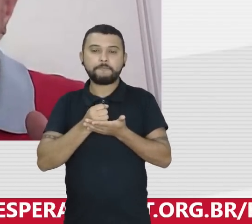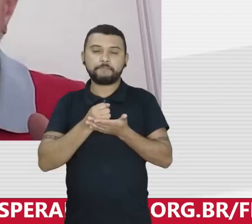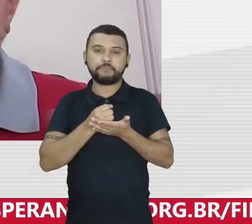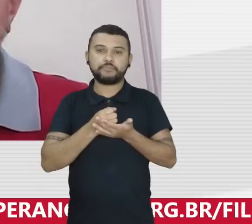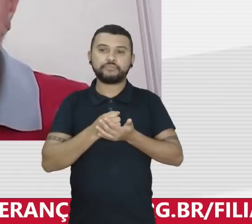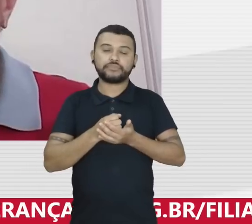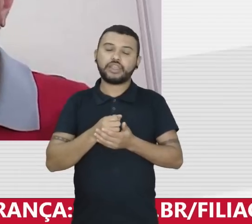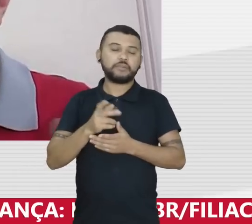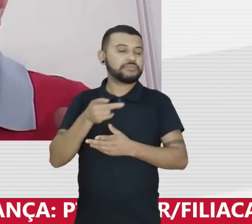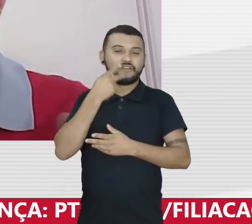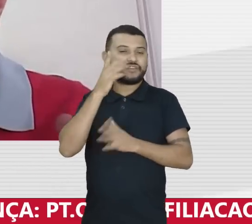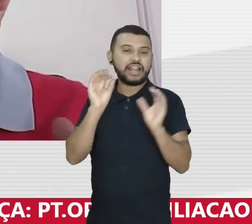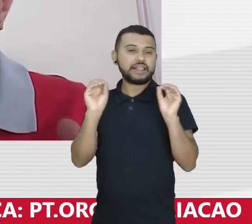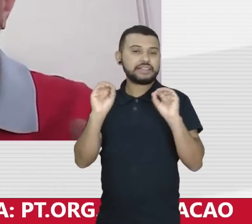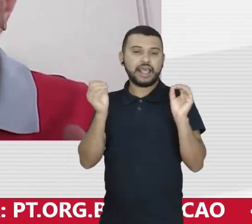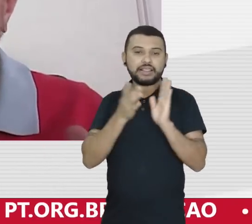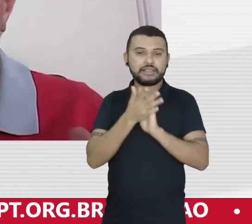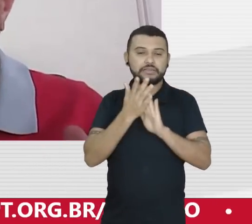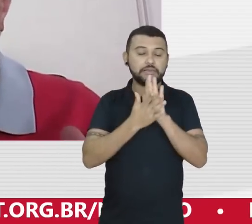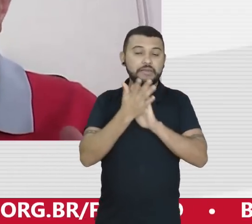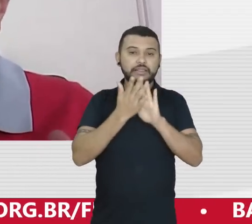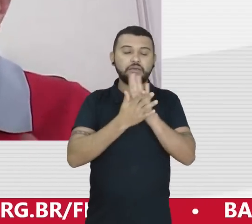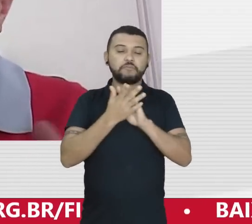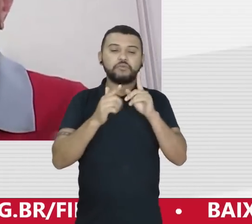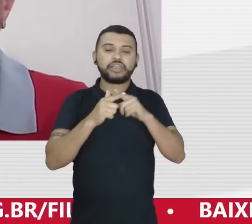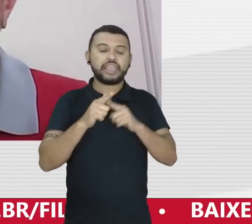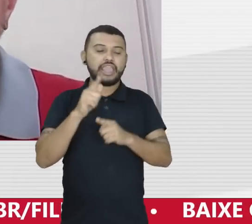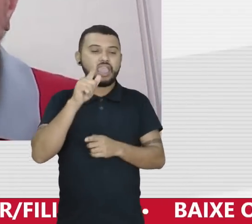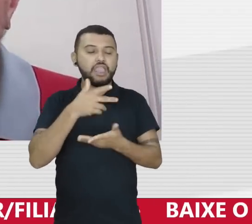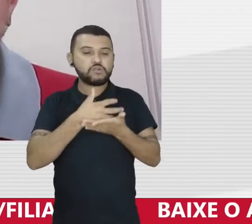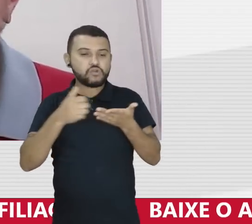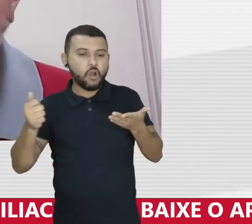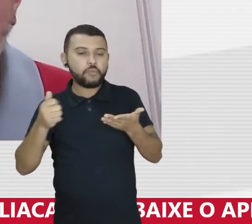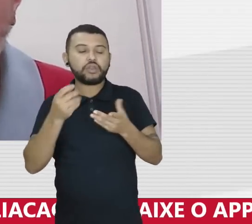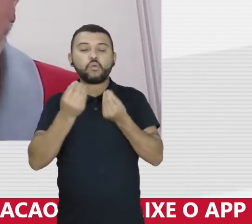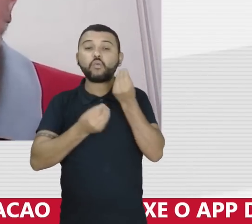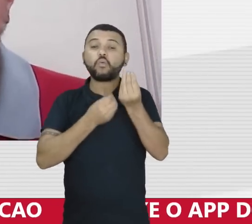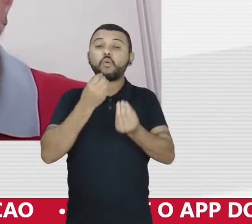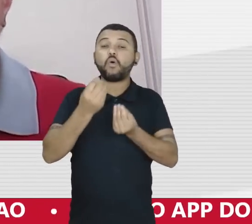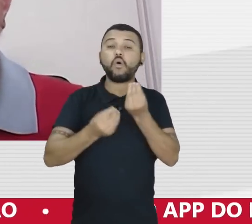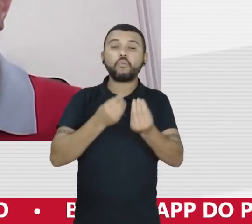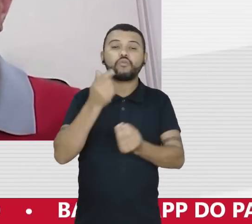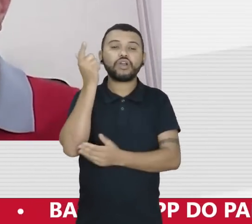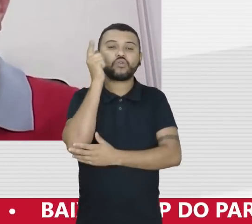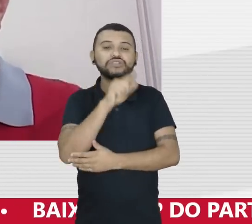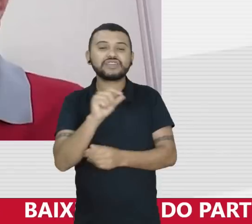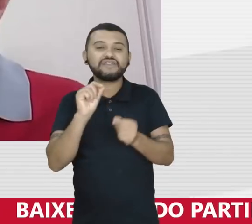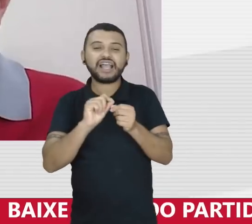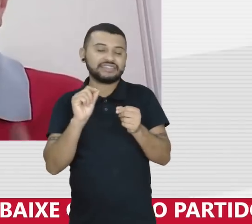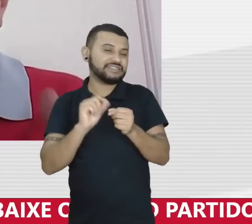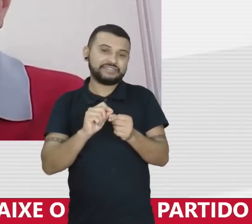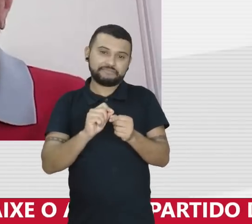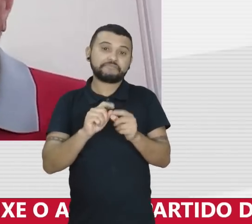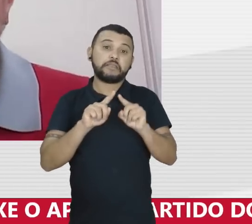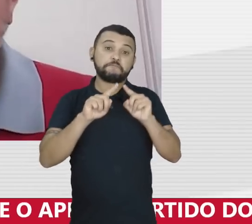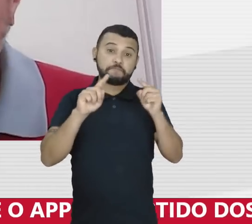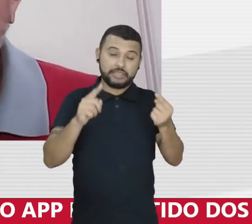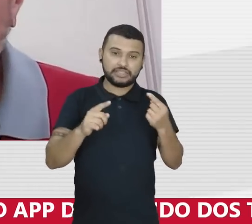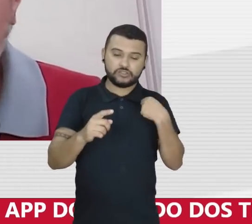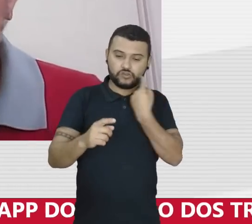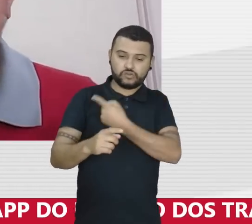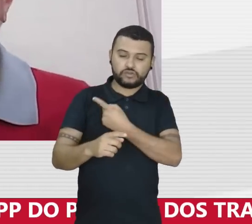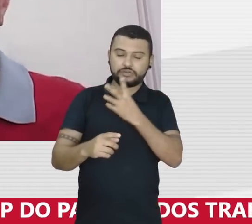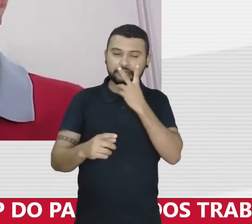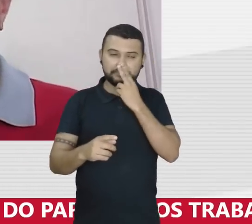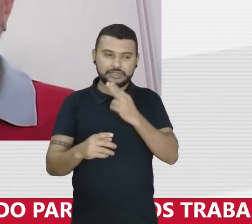até porque ninguém pode esperar que um golpista diga quando e onde e como vai atuar. Mas se aquilo não foi um